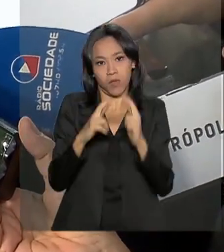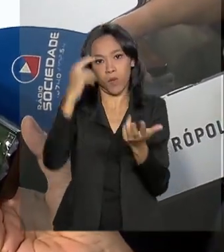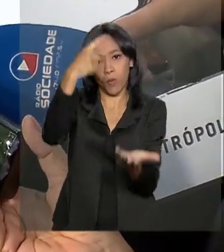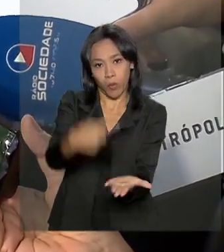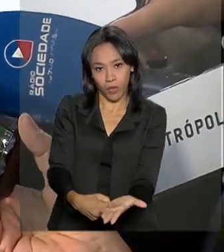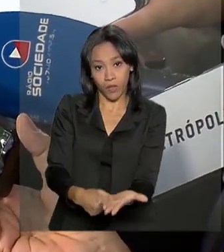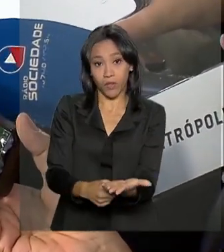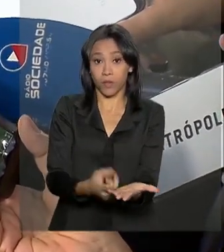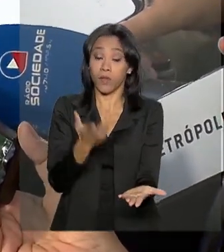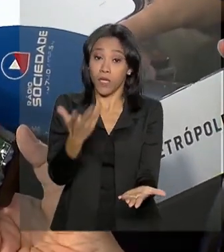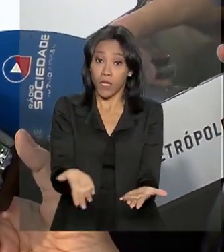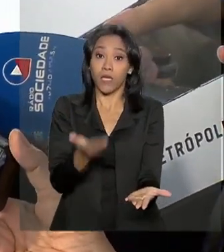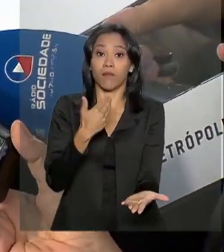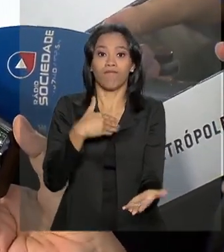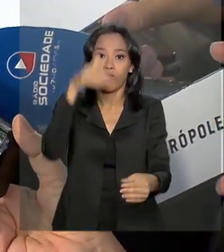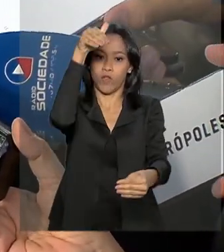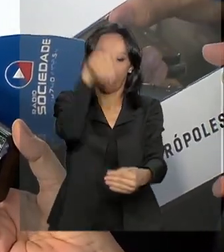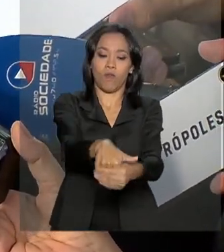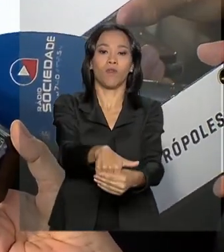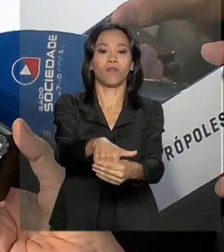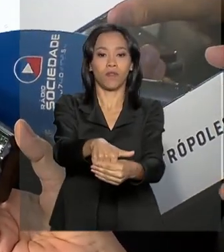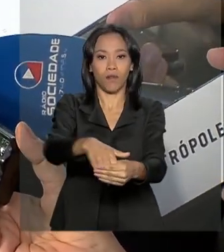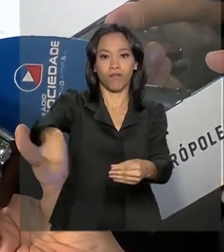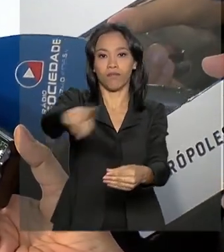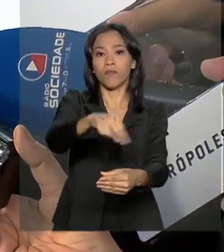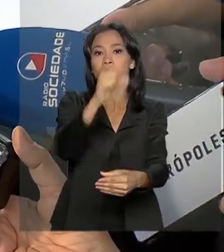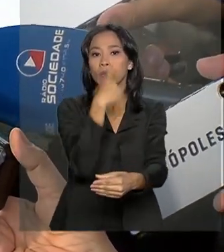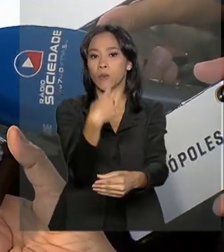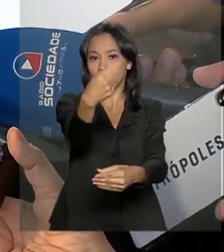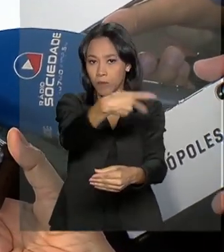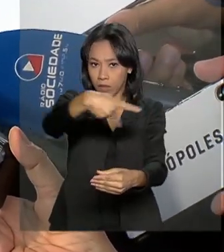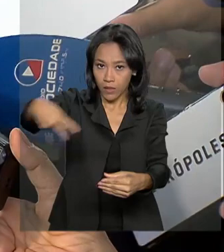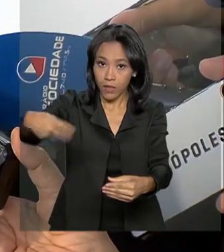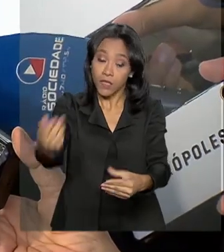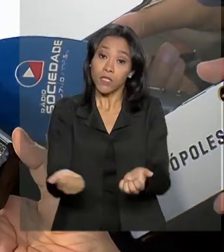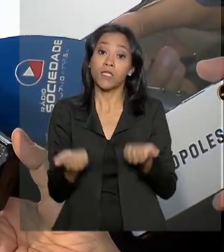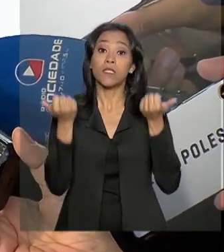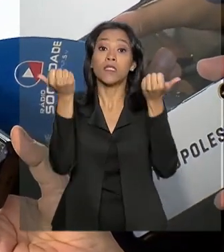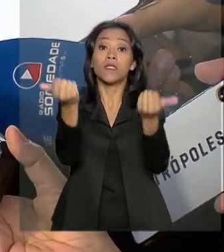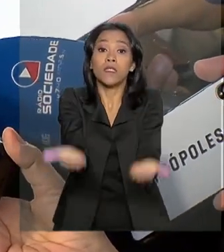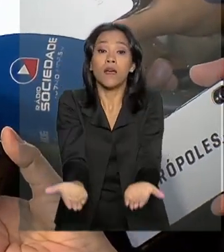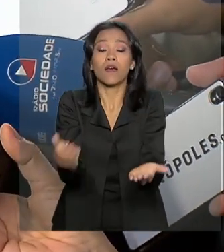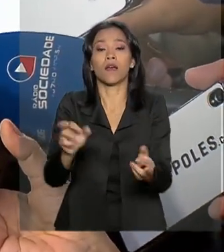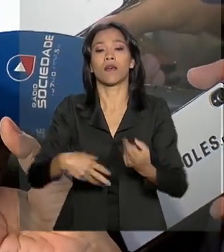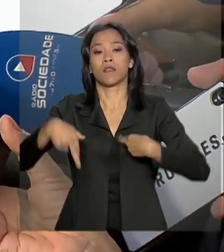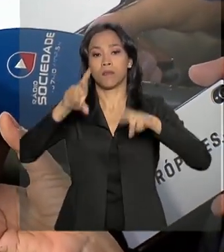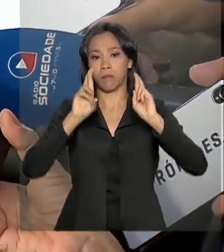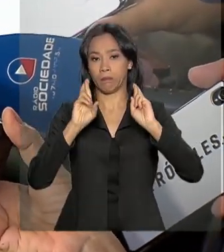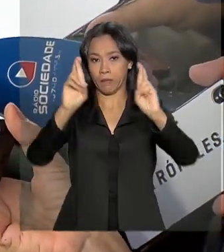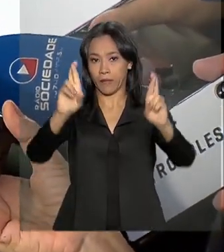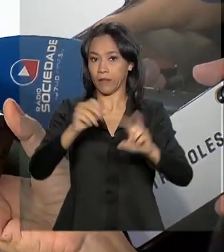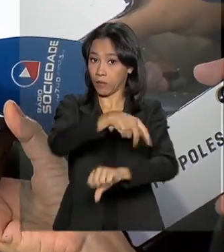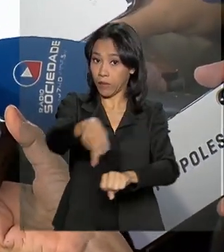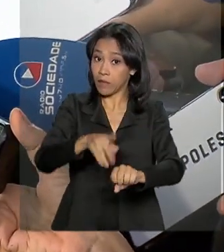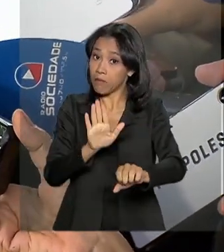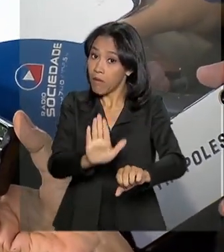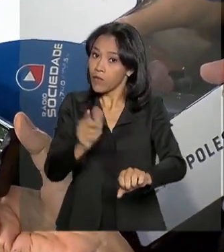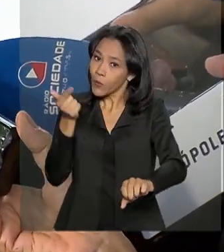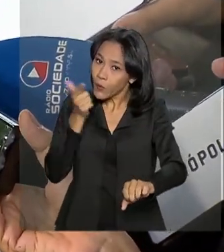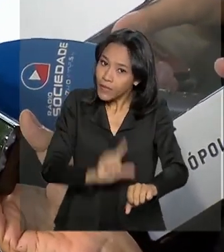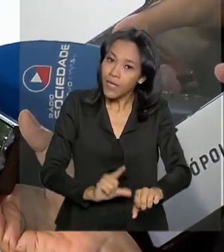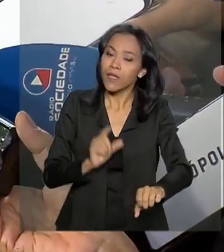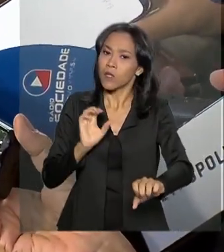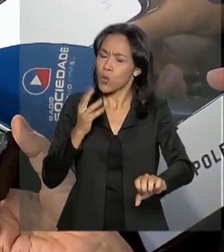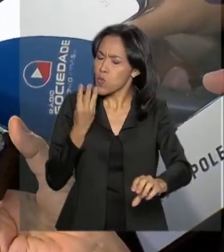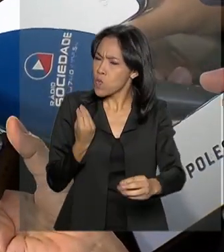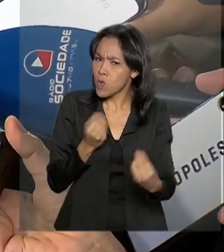nas ruas com os brasileiros de trazer de volta a esperança para o país, mas isso vai ser construído com